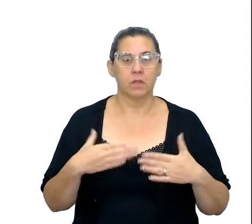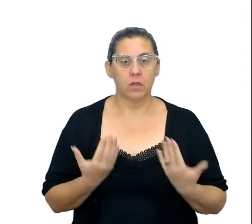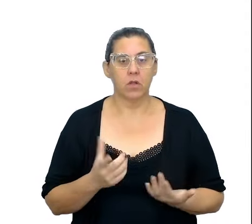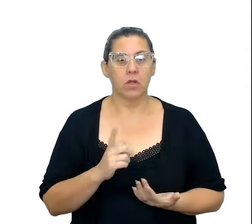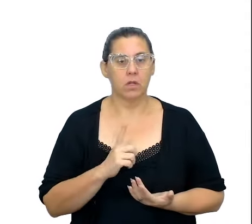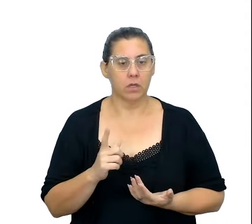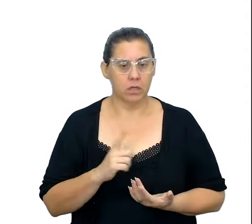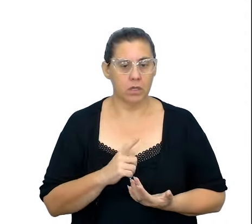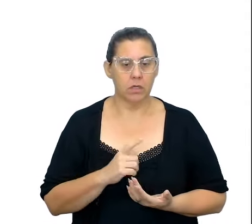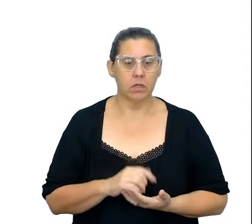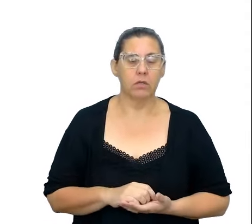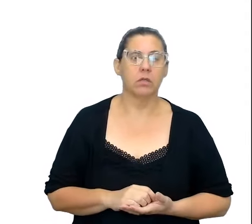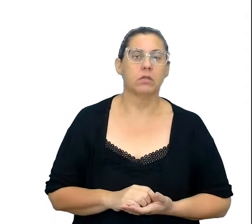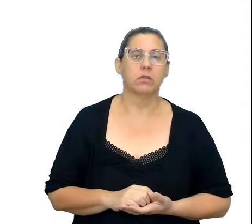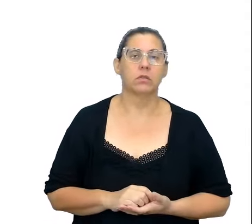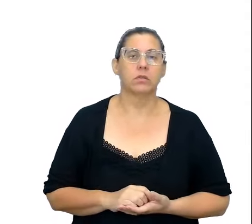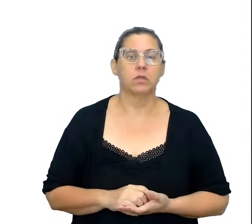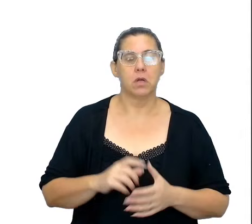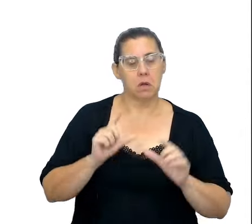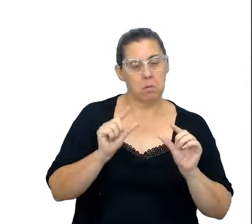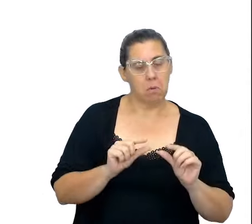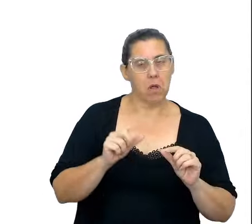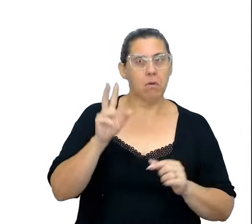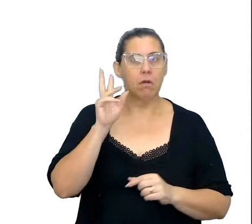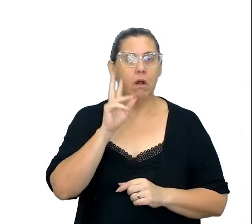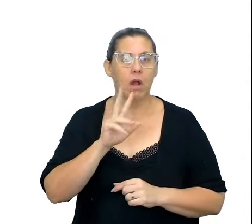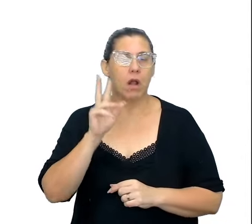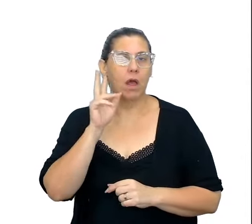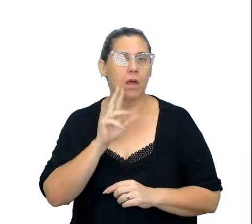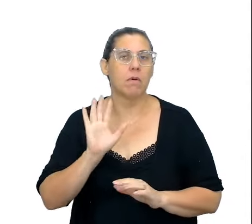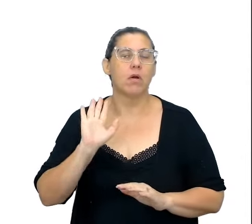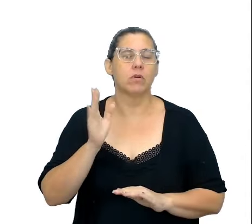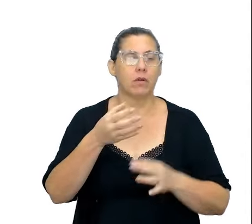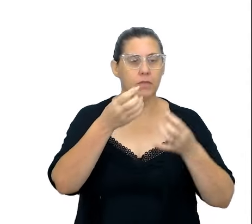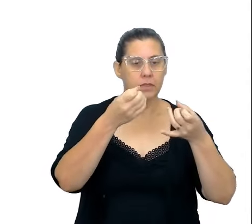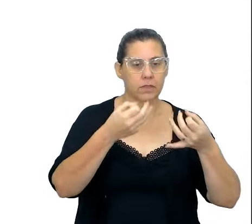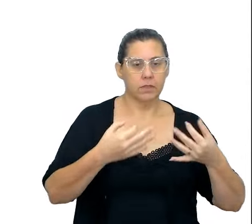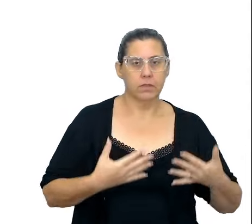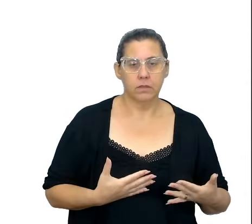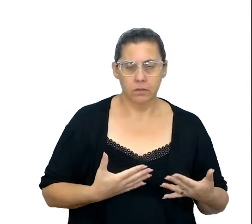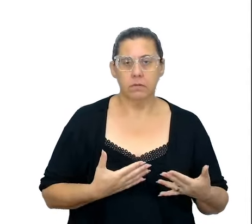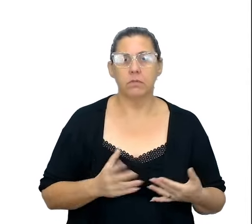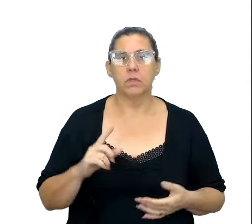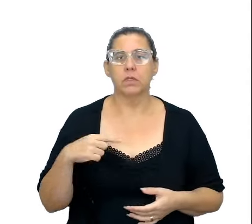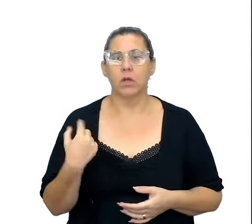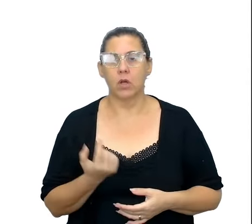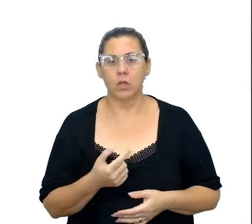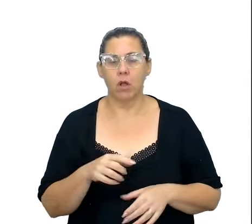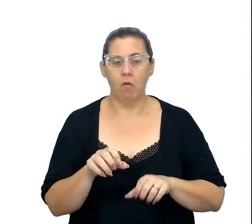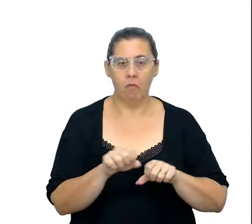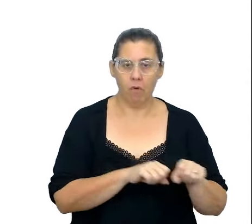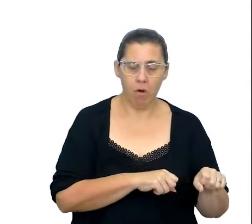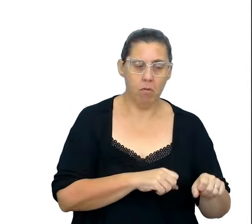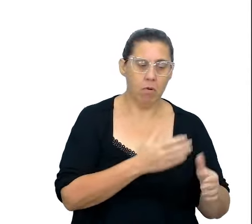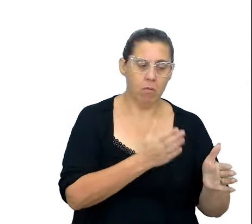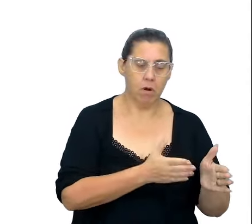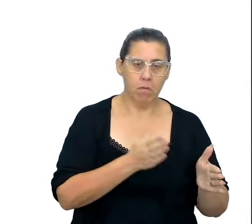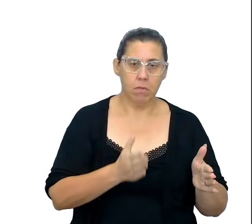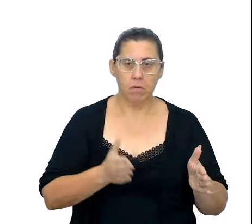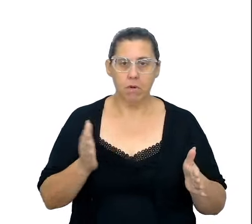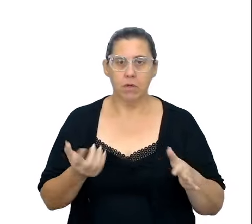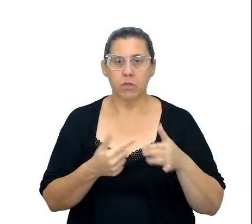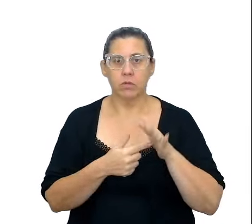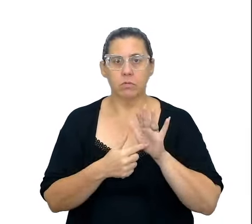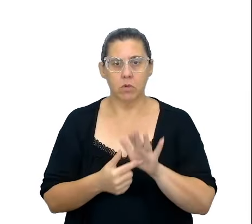aqui um embasamento teórico, um pouquinho para a gente relembrar aquilo que foi explicado já aí na formação de etapa, né? Para a gente